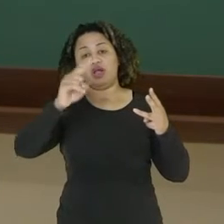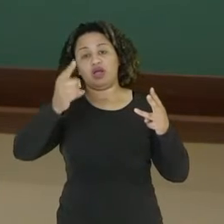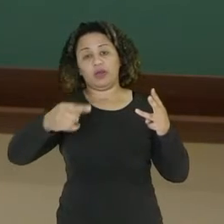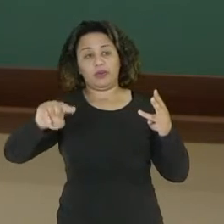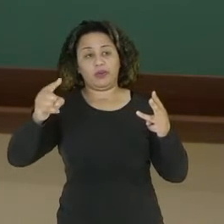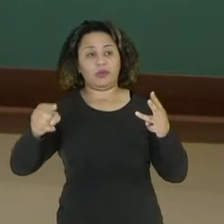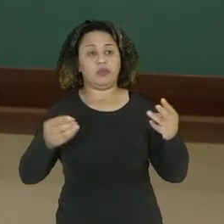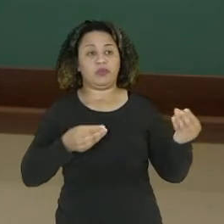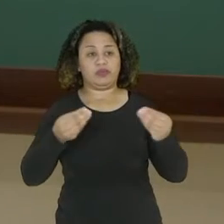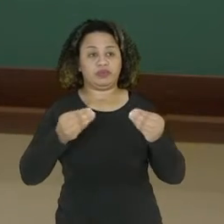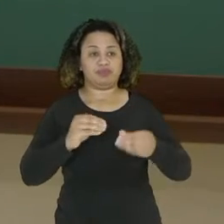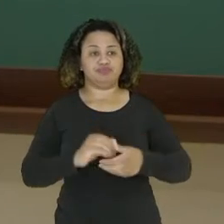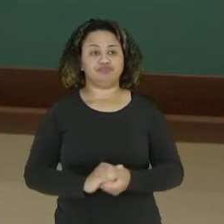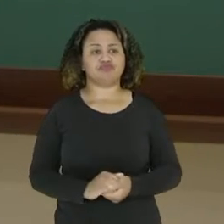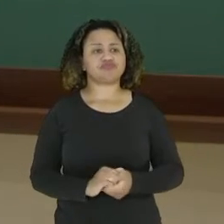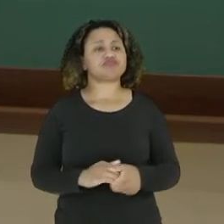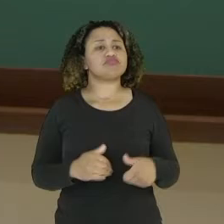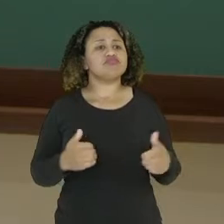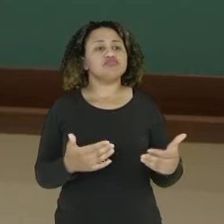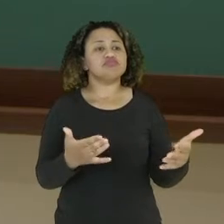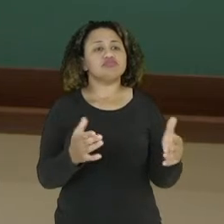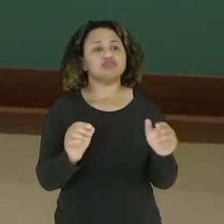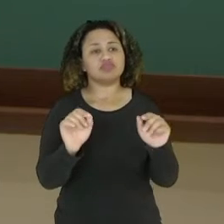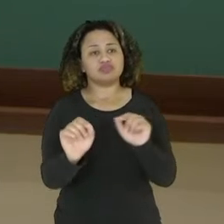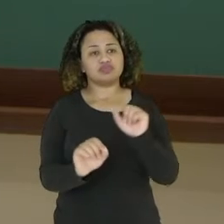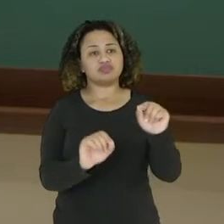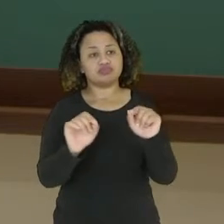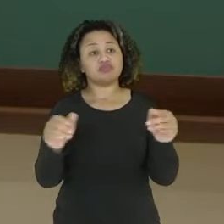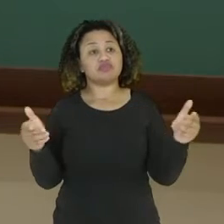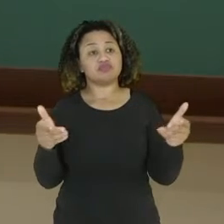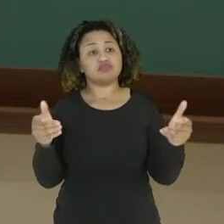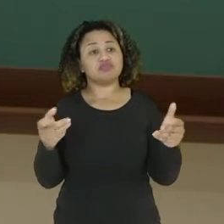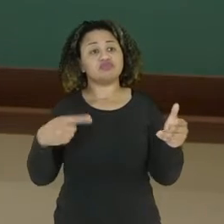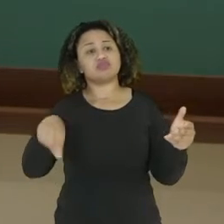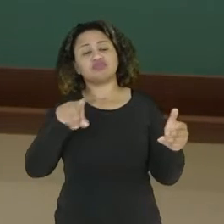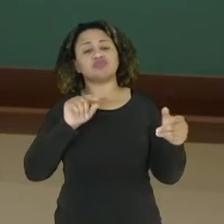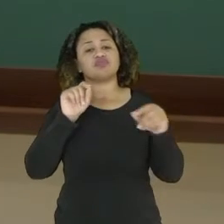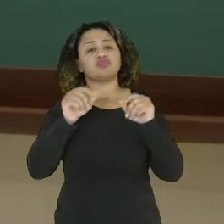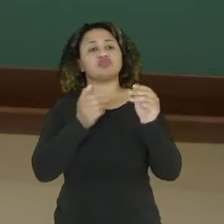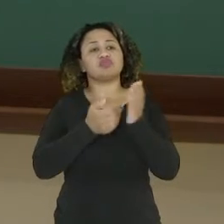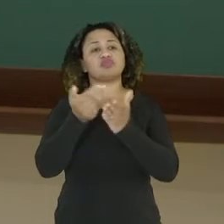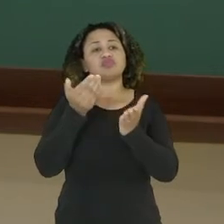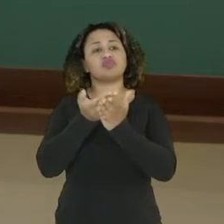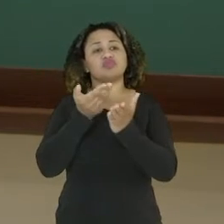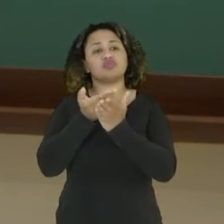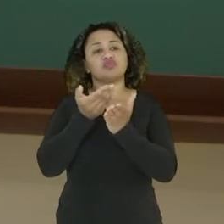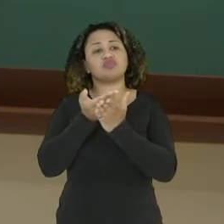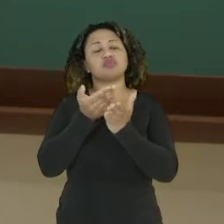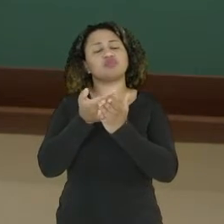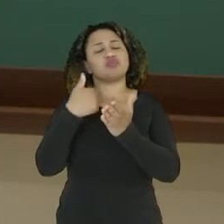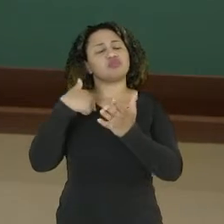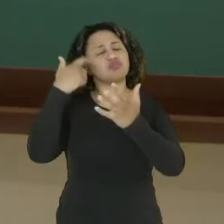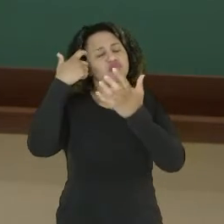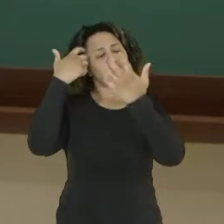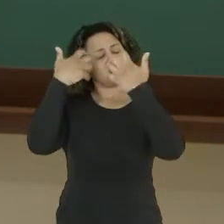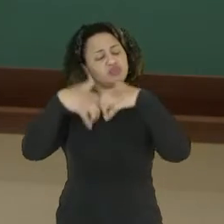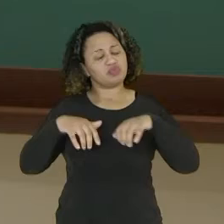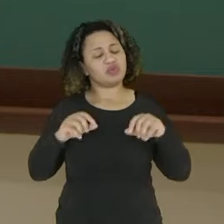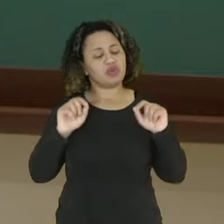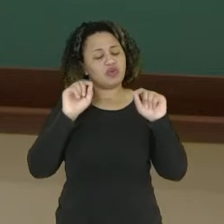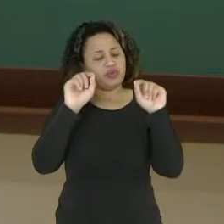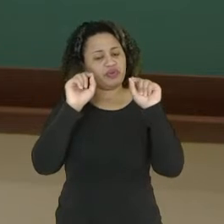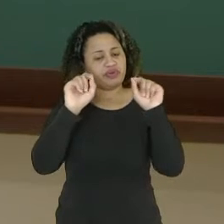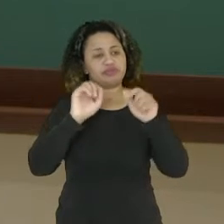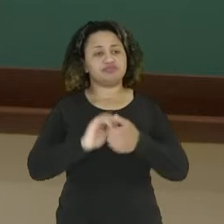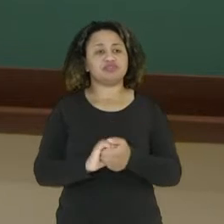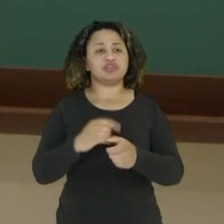diante. Pessoal, e assim, vamos lá para você começar essa aula para você pensar na sua cabeça. Por